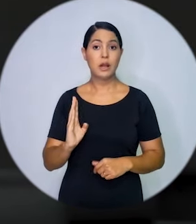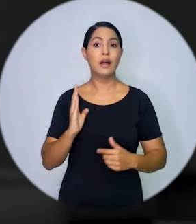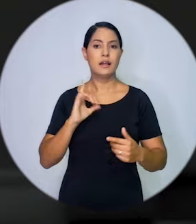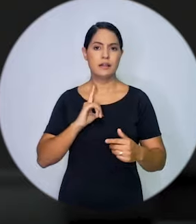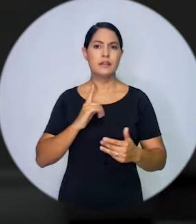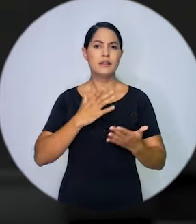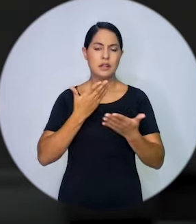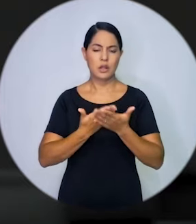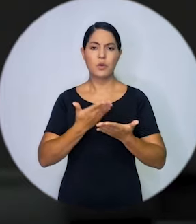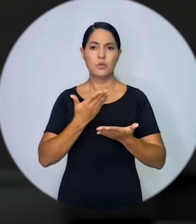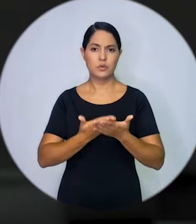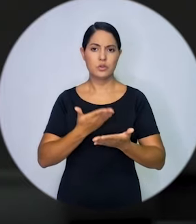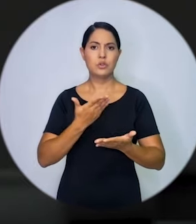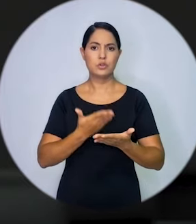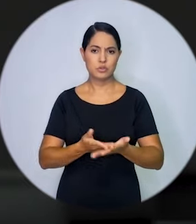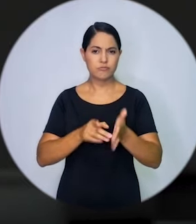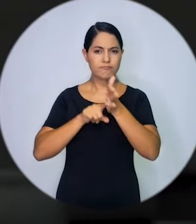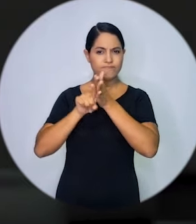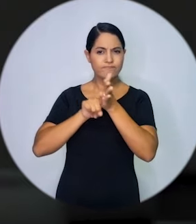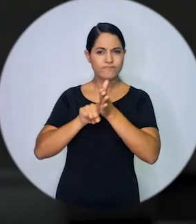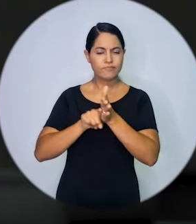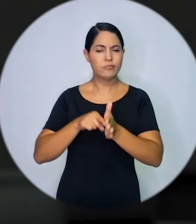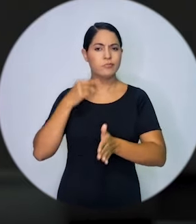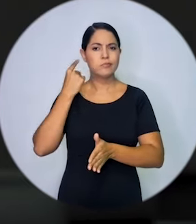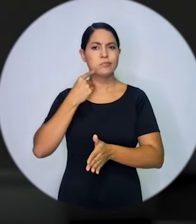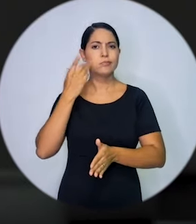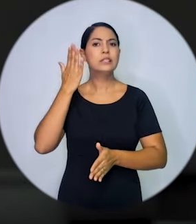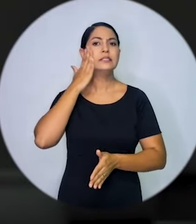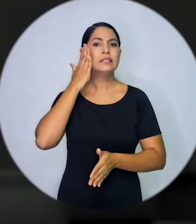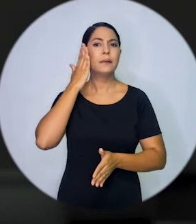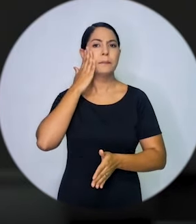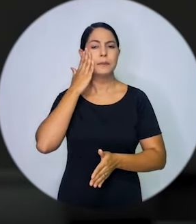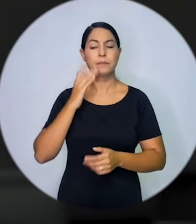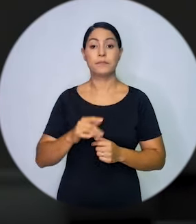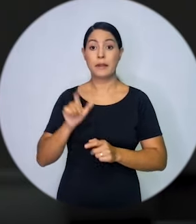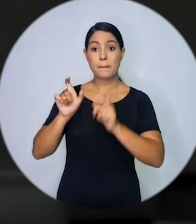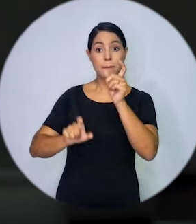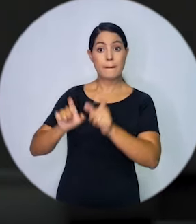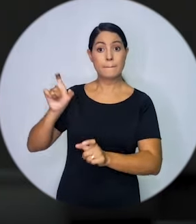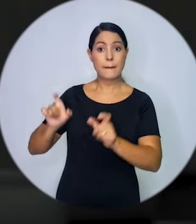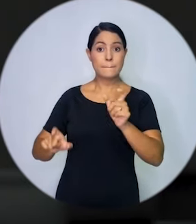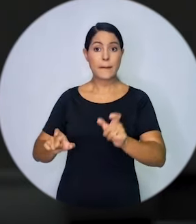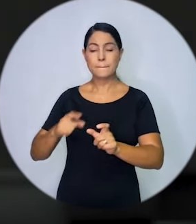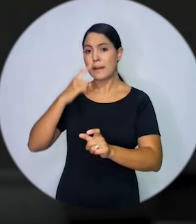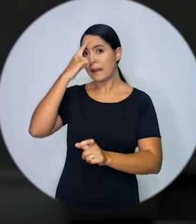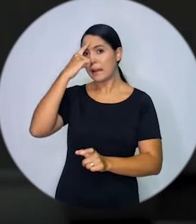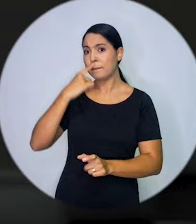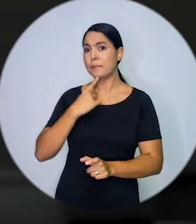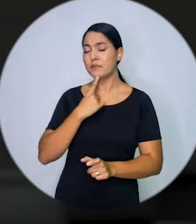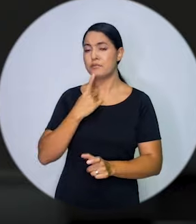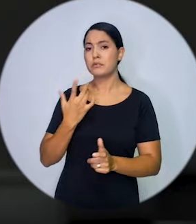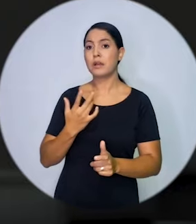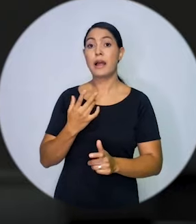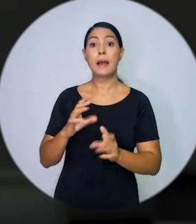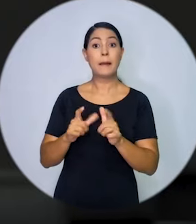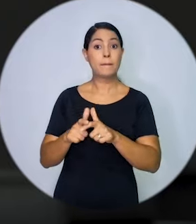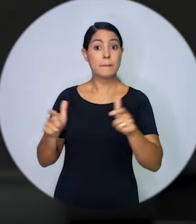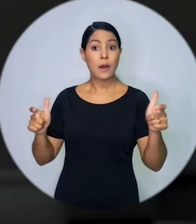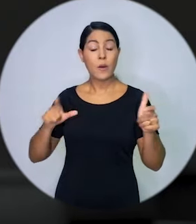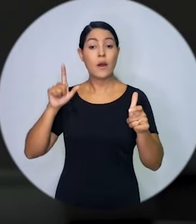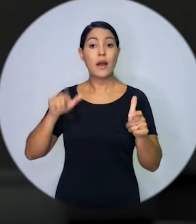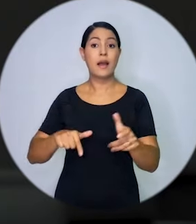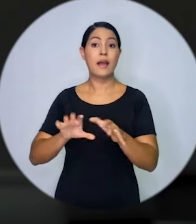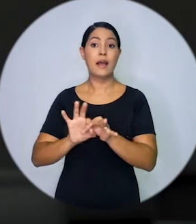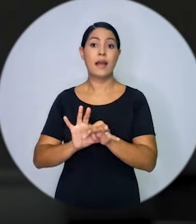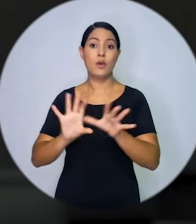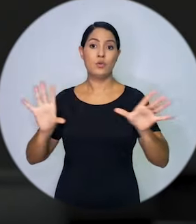brasileiros, o primeiro estudo demográfico da advocacia brasileira identificou que a maioria deles são autônomos, ou